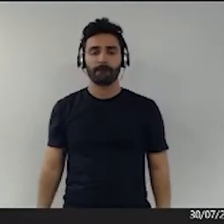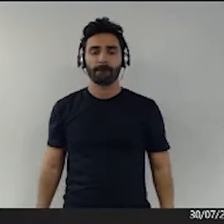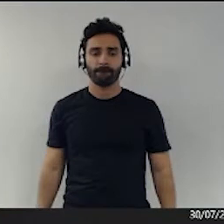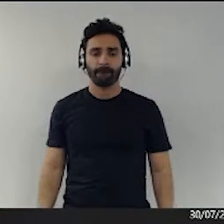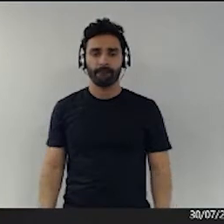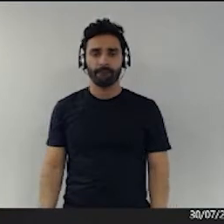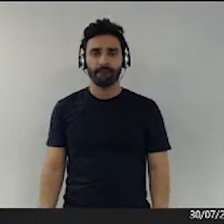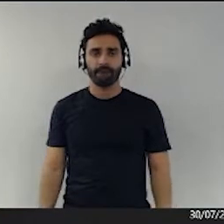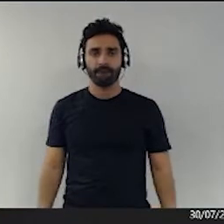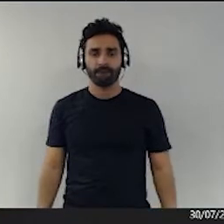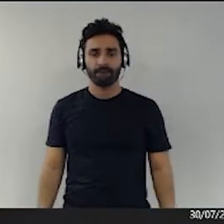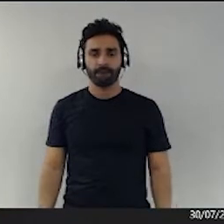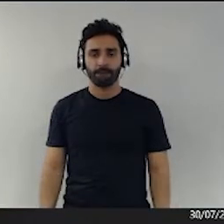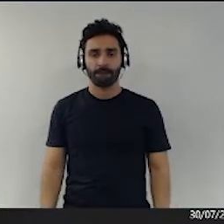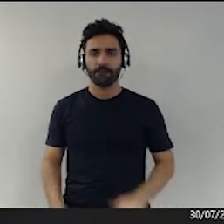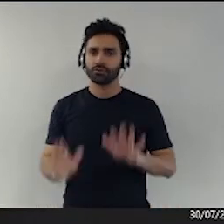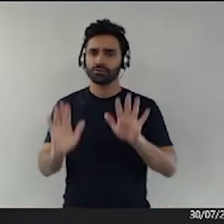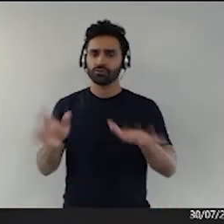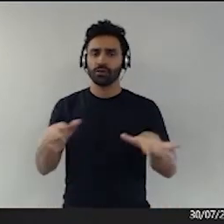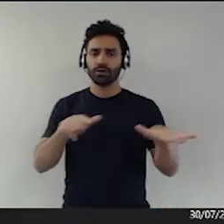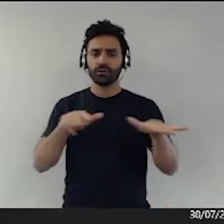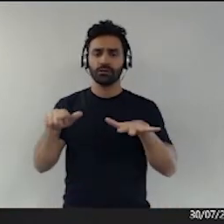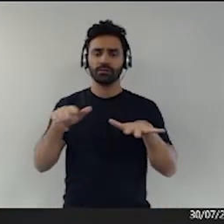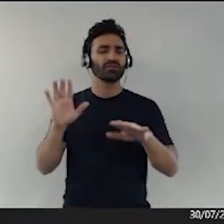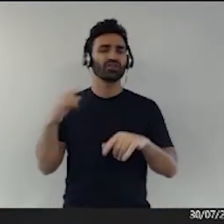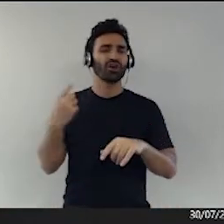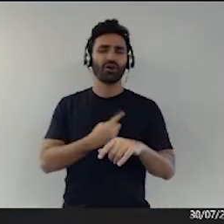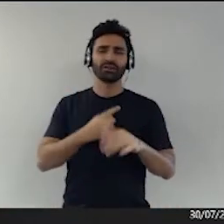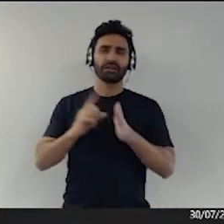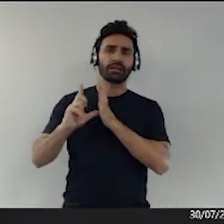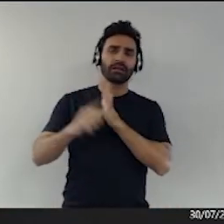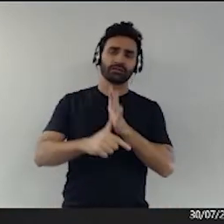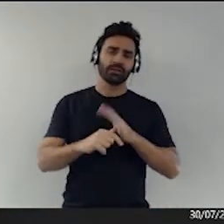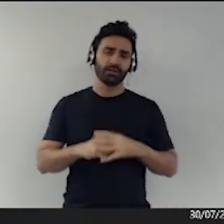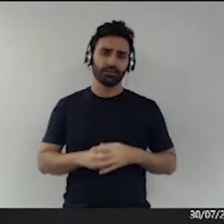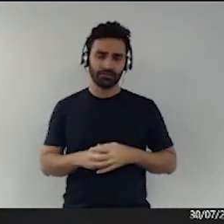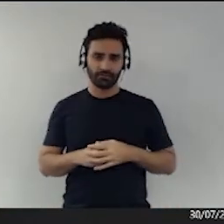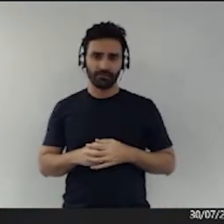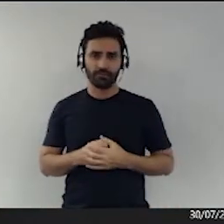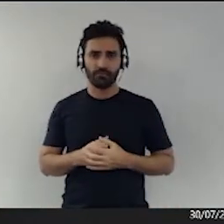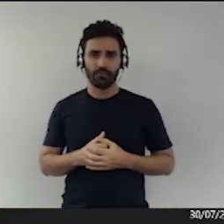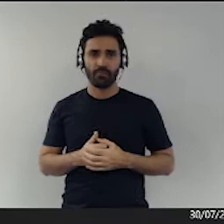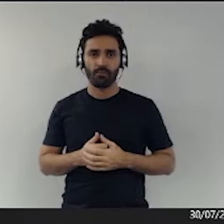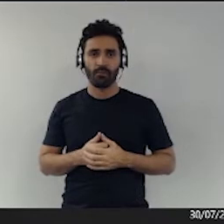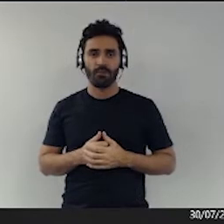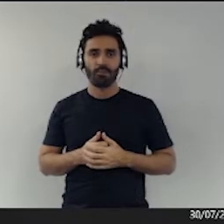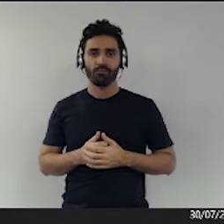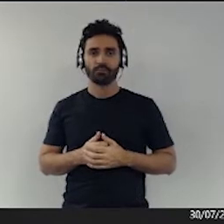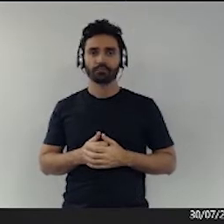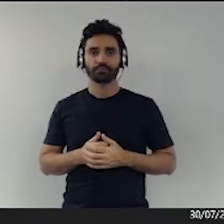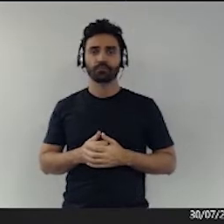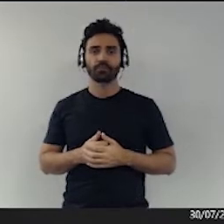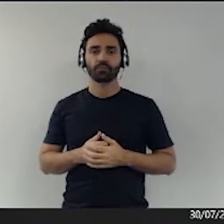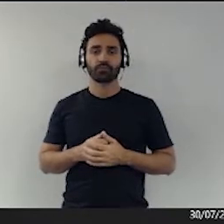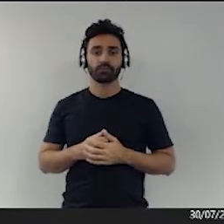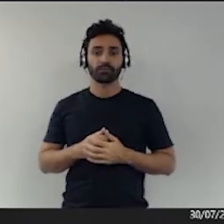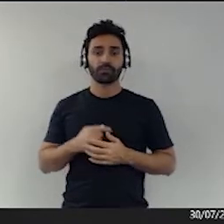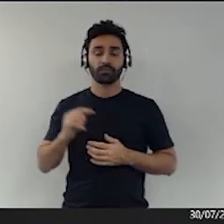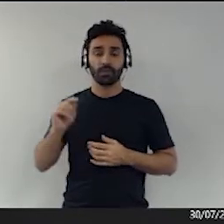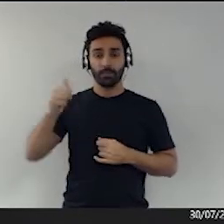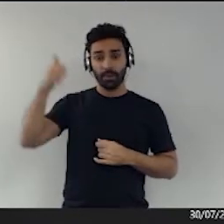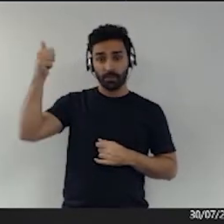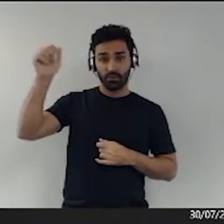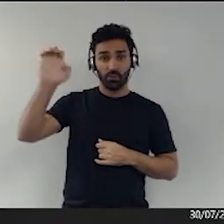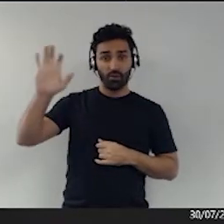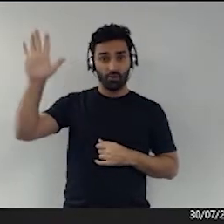Observem que a gente está algumas semanas atrás, ou estava, né? Sempre esteve, do surto na Europa. E